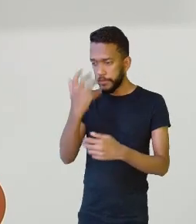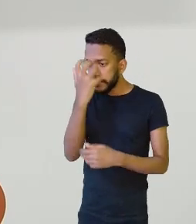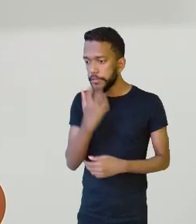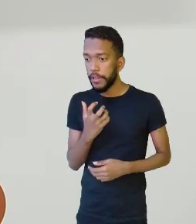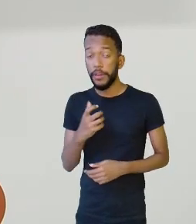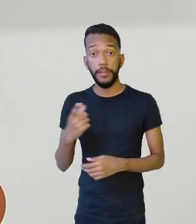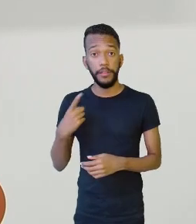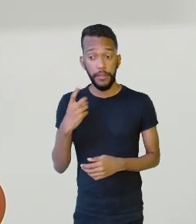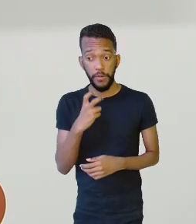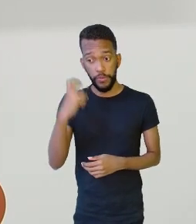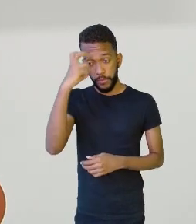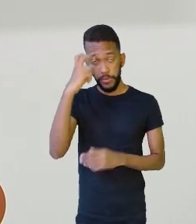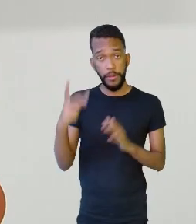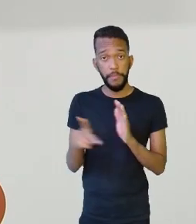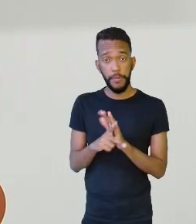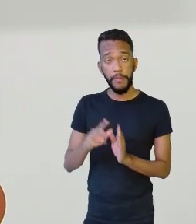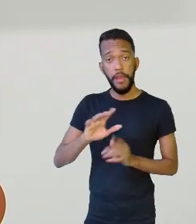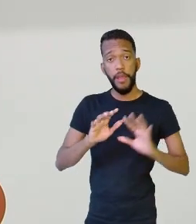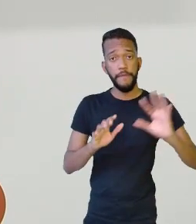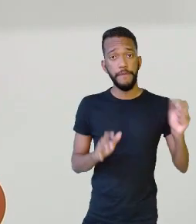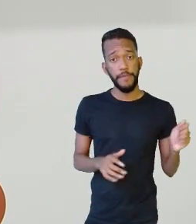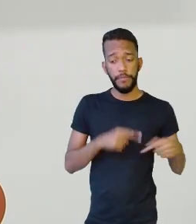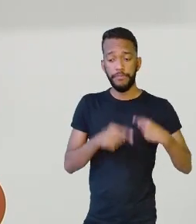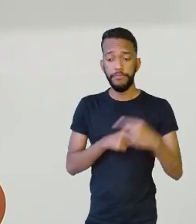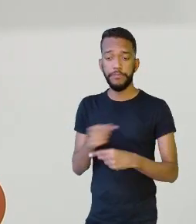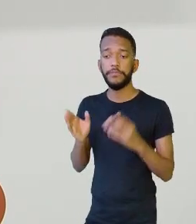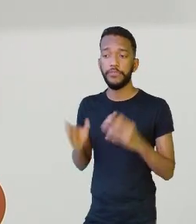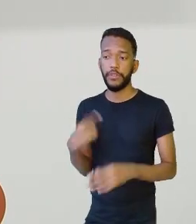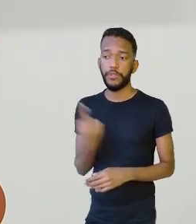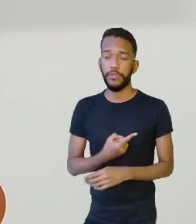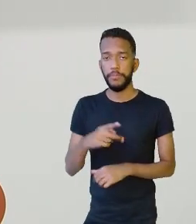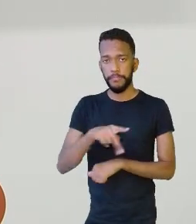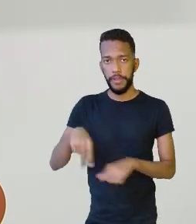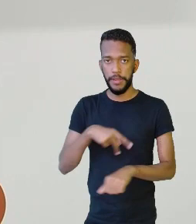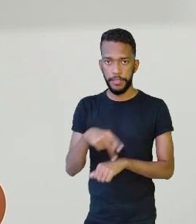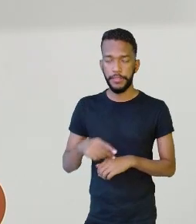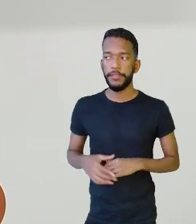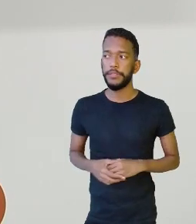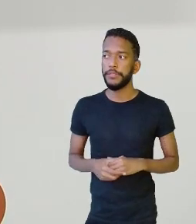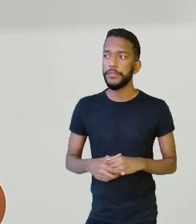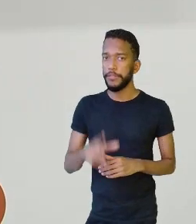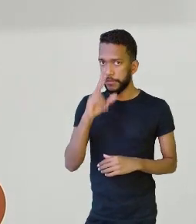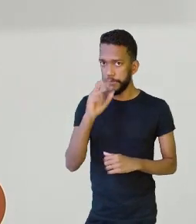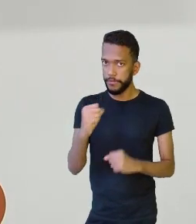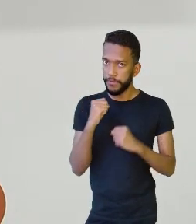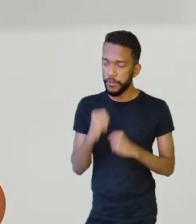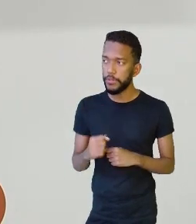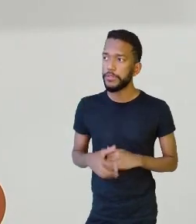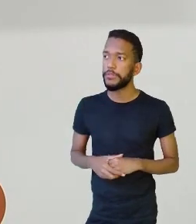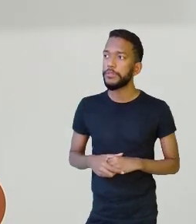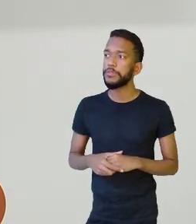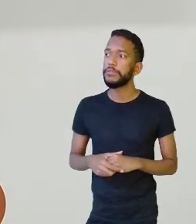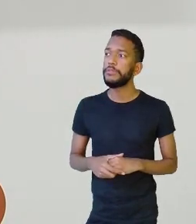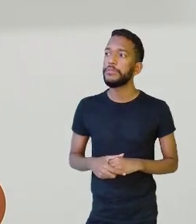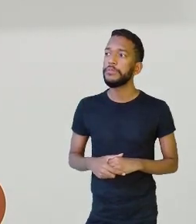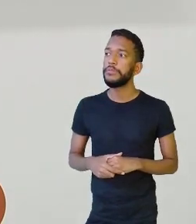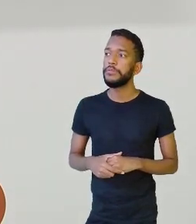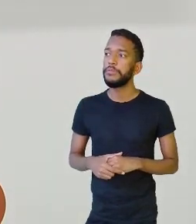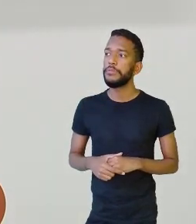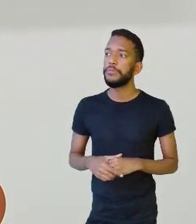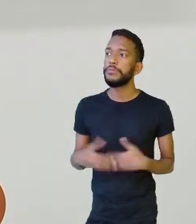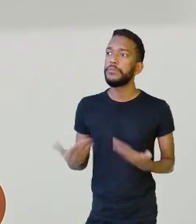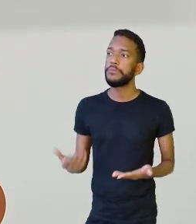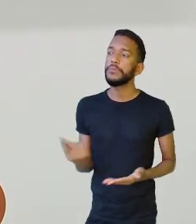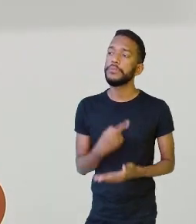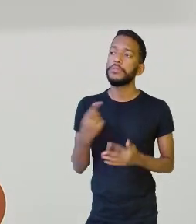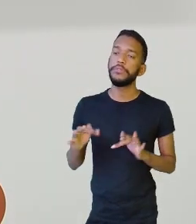a cultura afrodescendente continue no nosso país, com força. Bom, e aí a gente